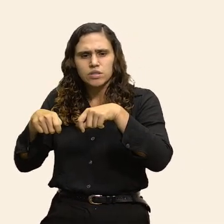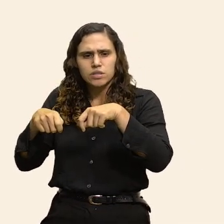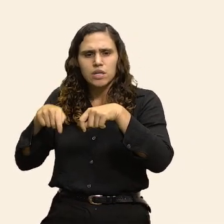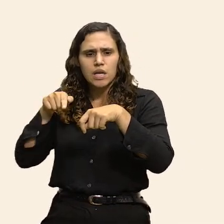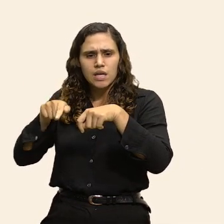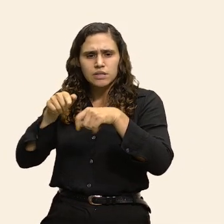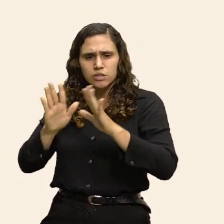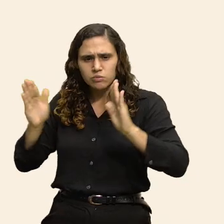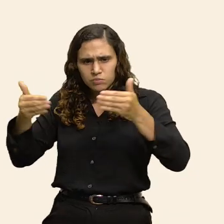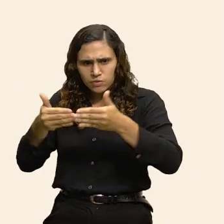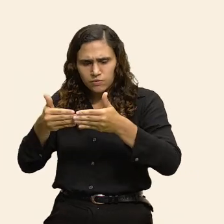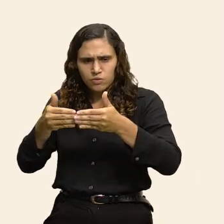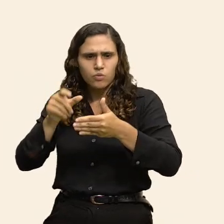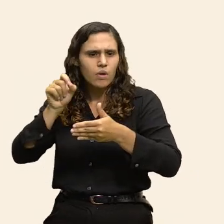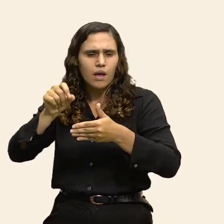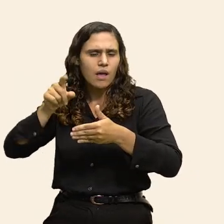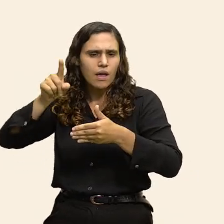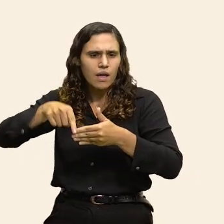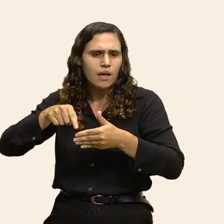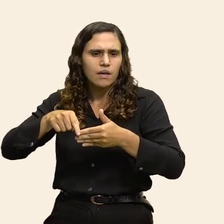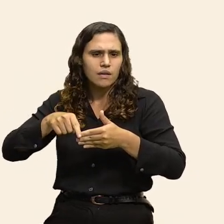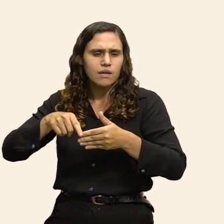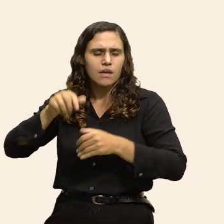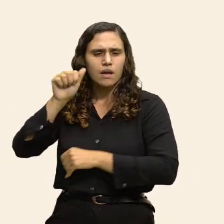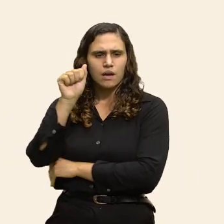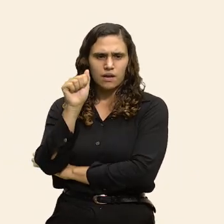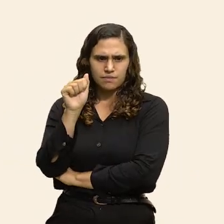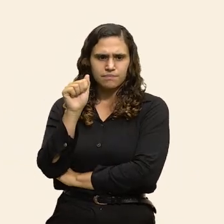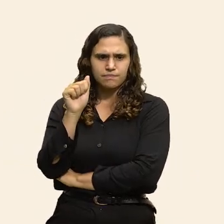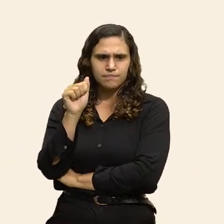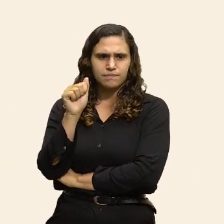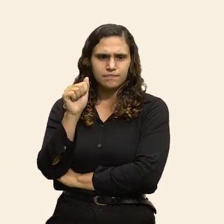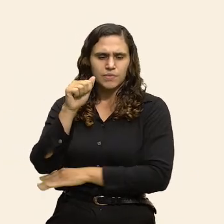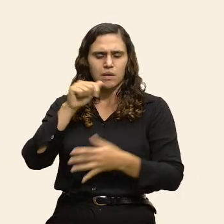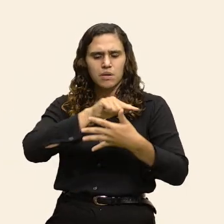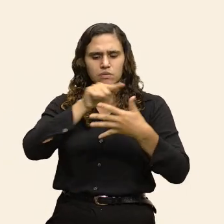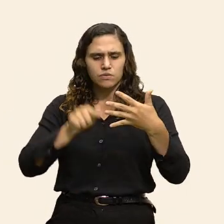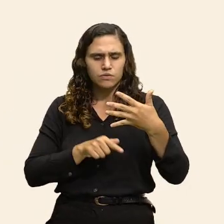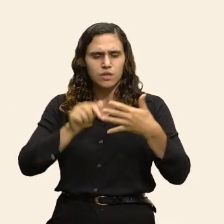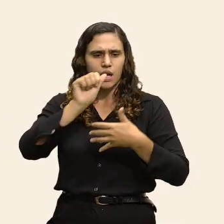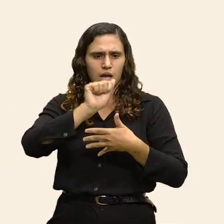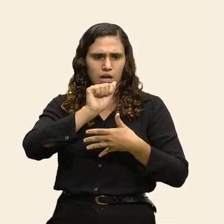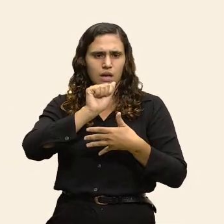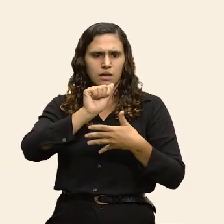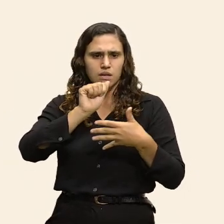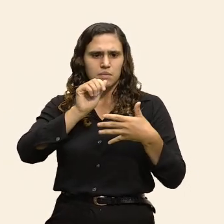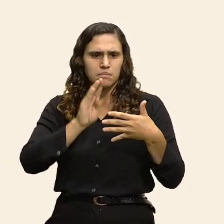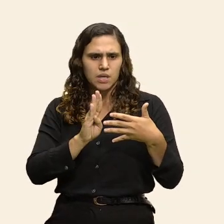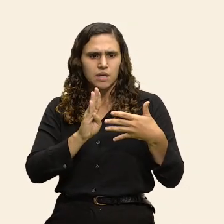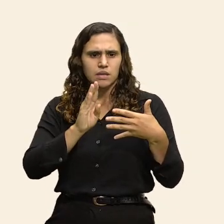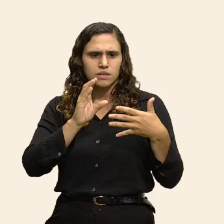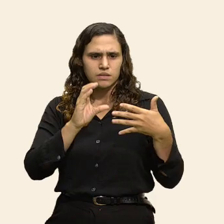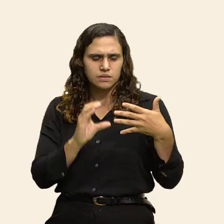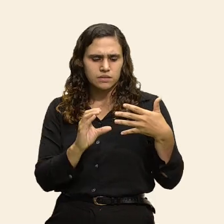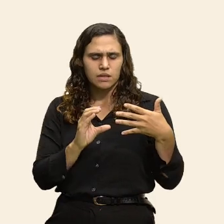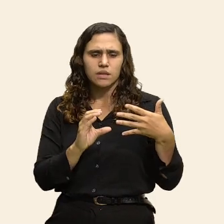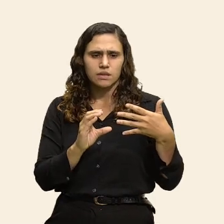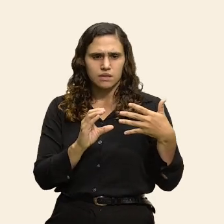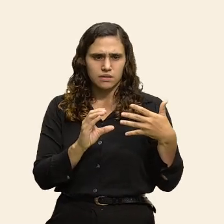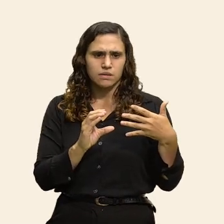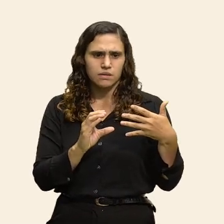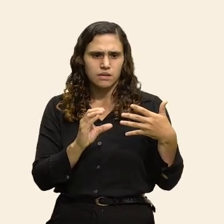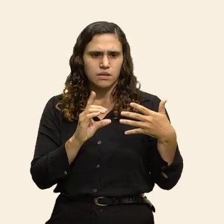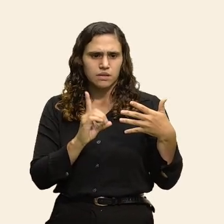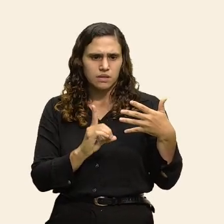específico dessa liga metálica é, alternativa A, 0,1 caloria por grama grau Celsius, 0,2, B, C,